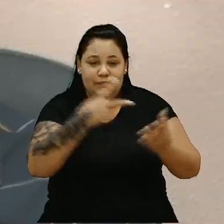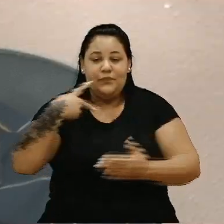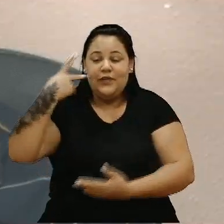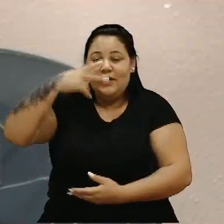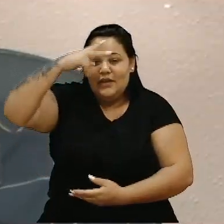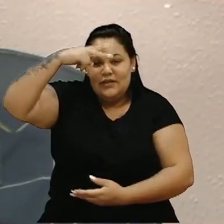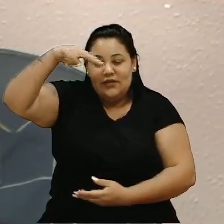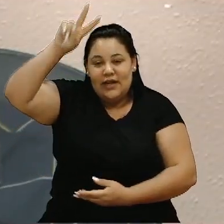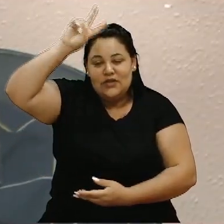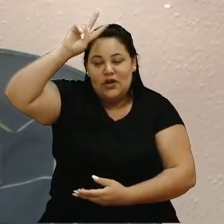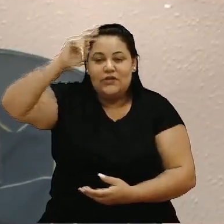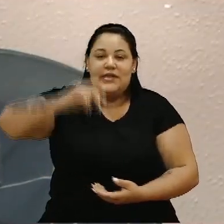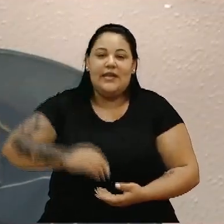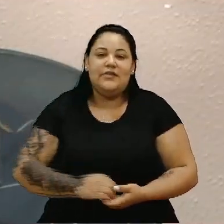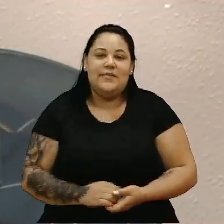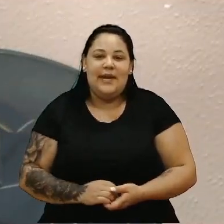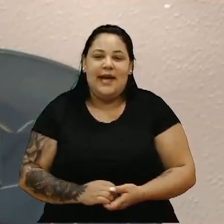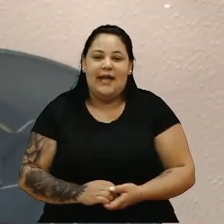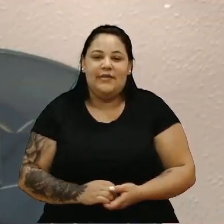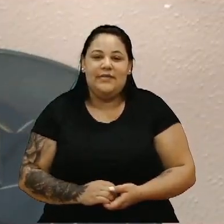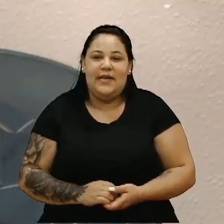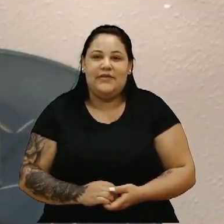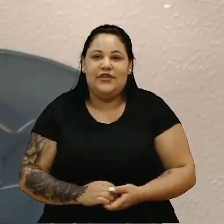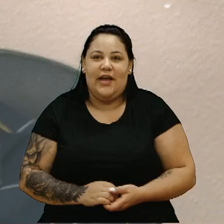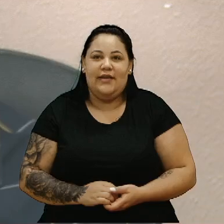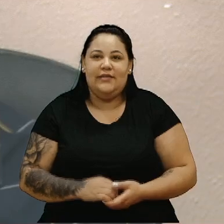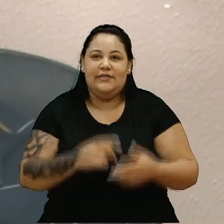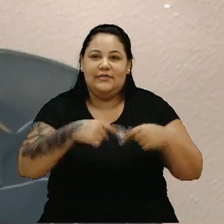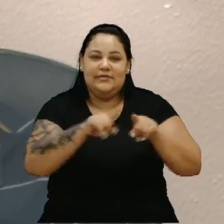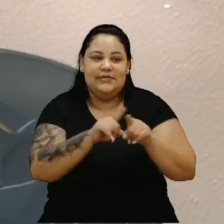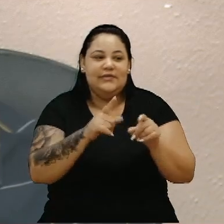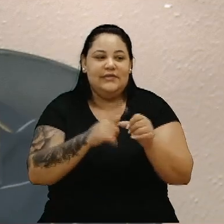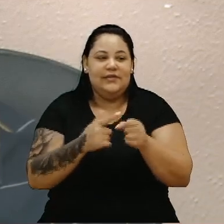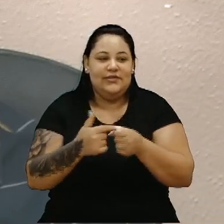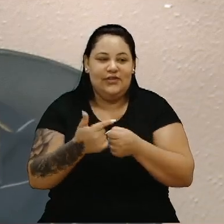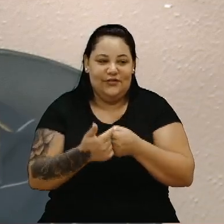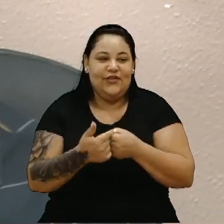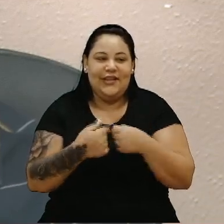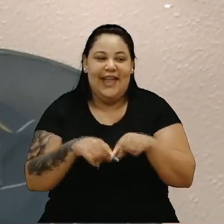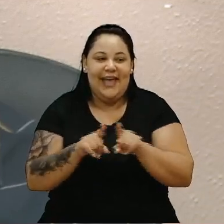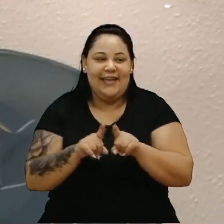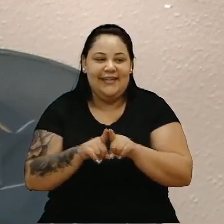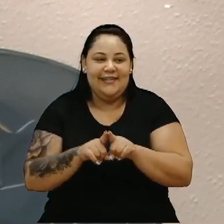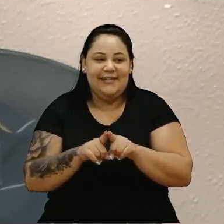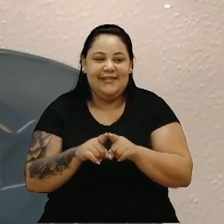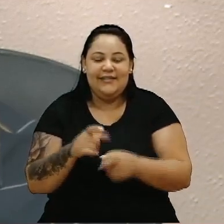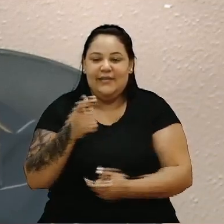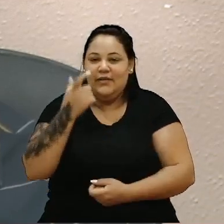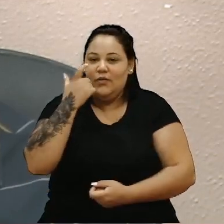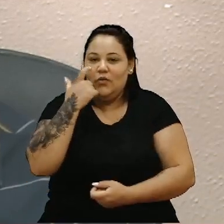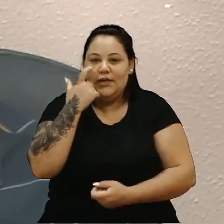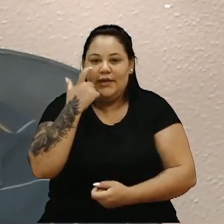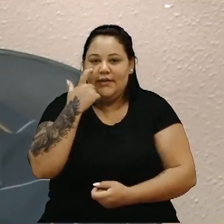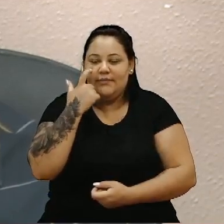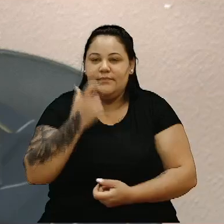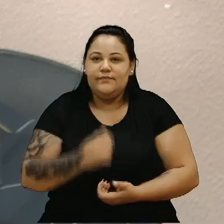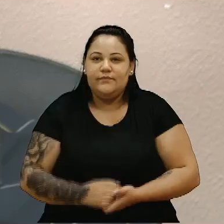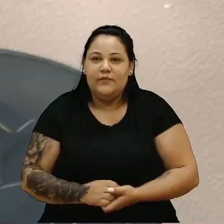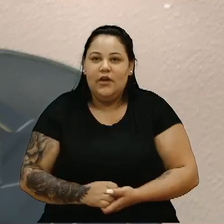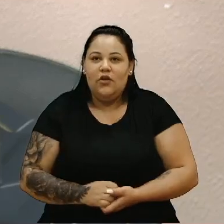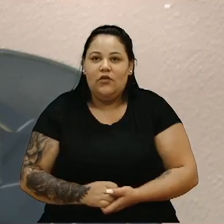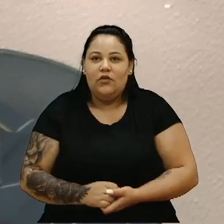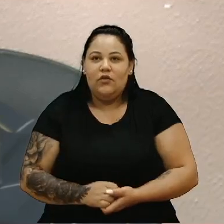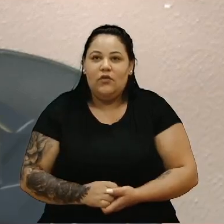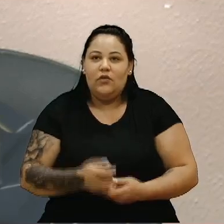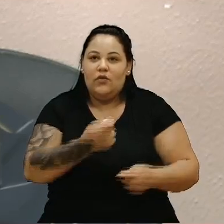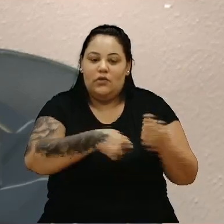trazer, porque nós, se a gente for olhar para os dados da nossa cidade, a gente vai ver que a grande dos negócios que